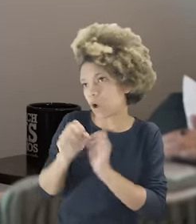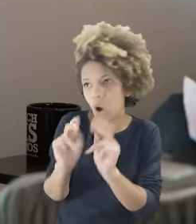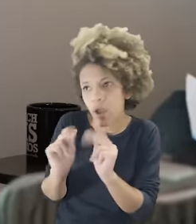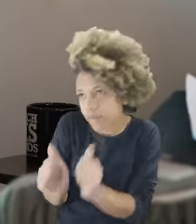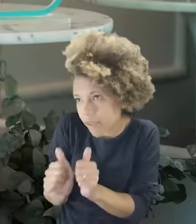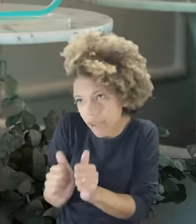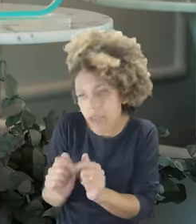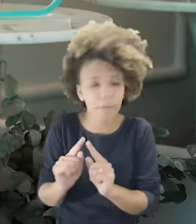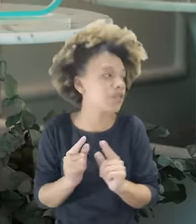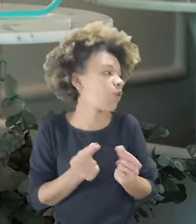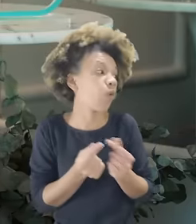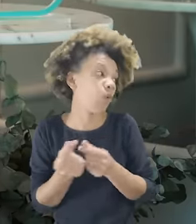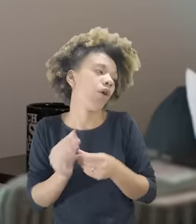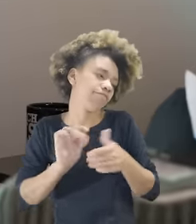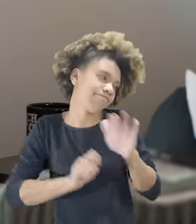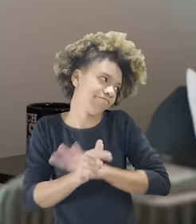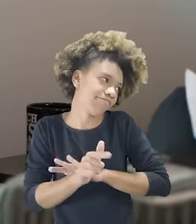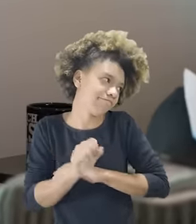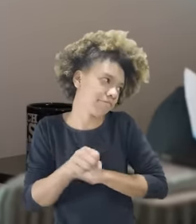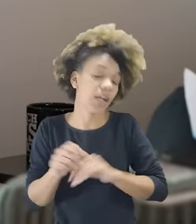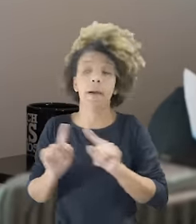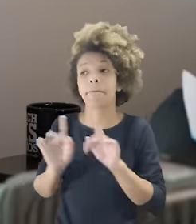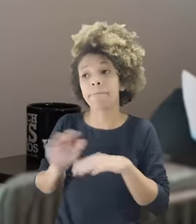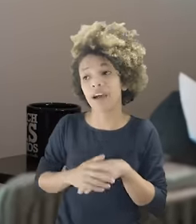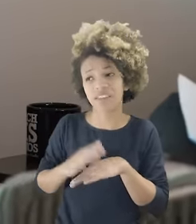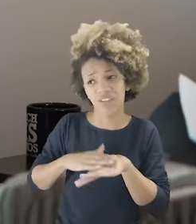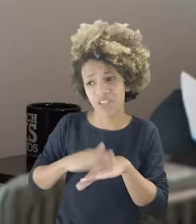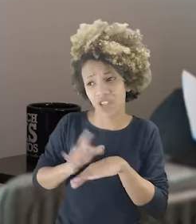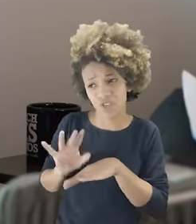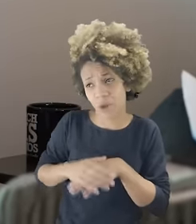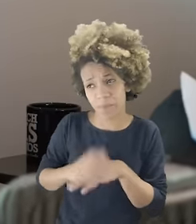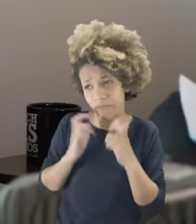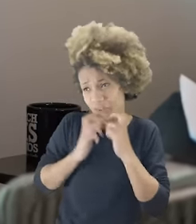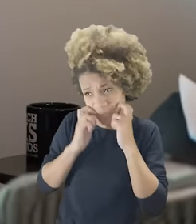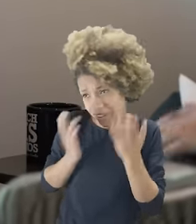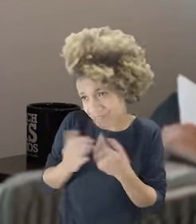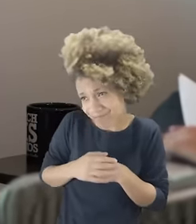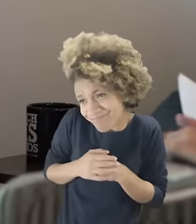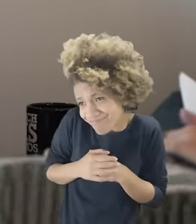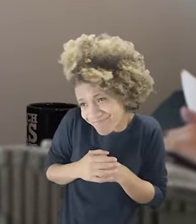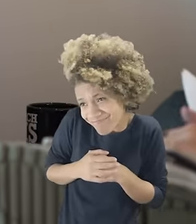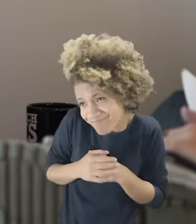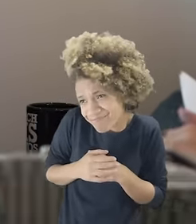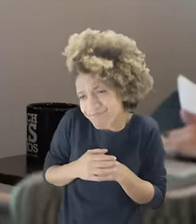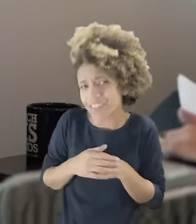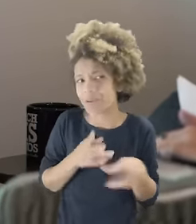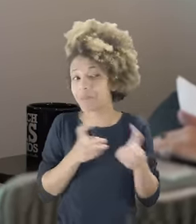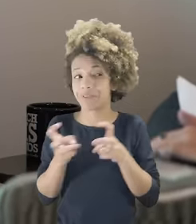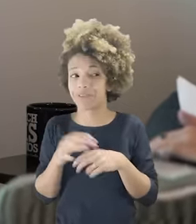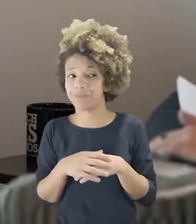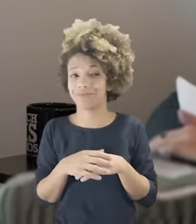bem é isso aí entendeu agora a pessoa fazer isso só para passar vergonha eu vejo a pessoa